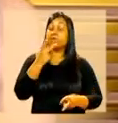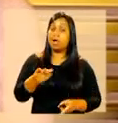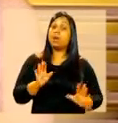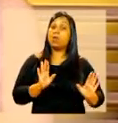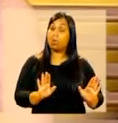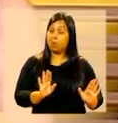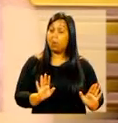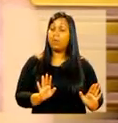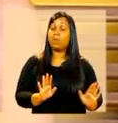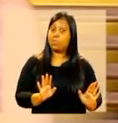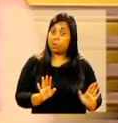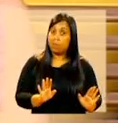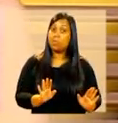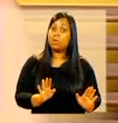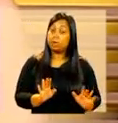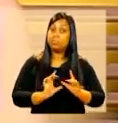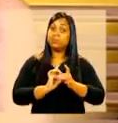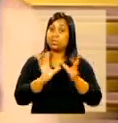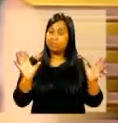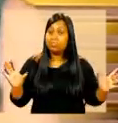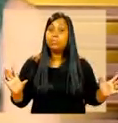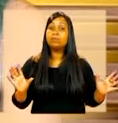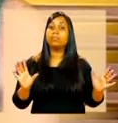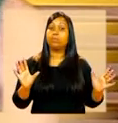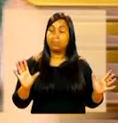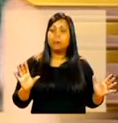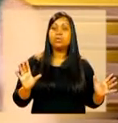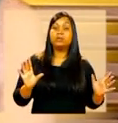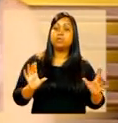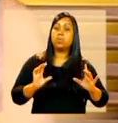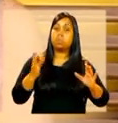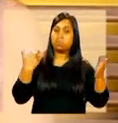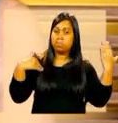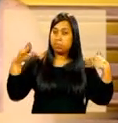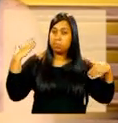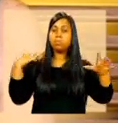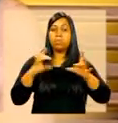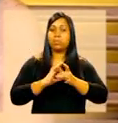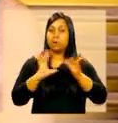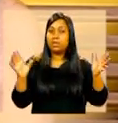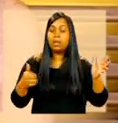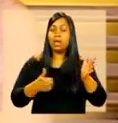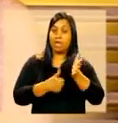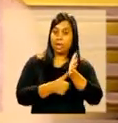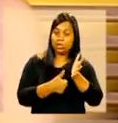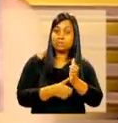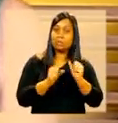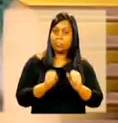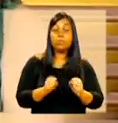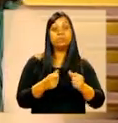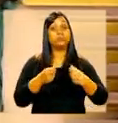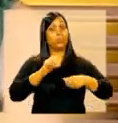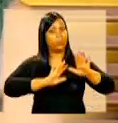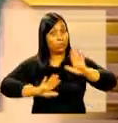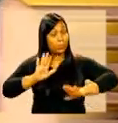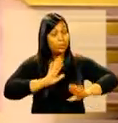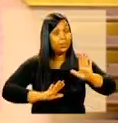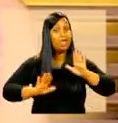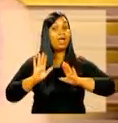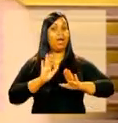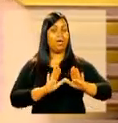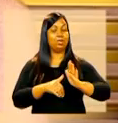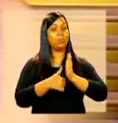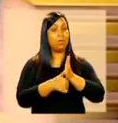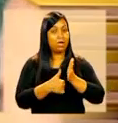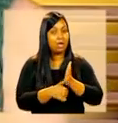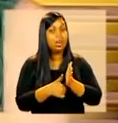fala... Mesmo com a liberação do Mercosul, que você pode viajar com o RG, você tem que tomar cuidado para ver se o